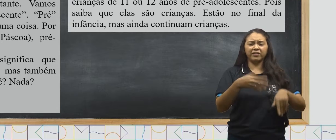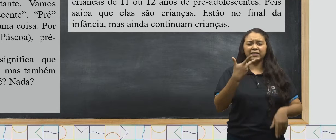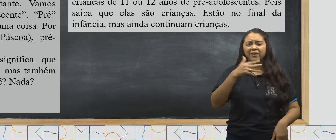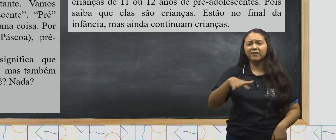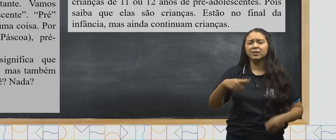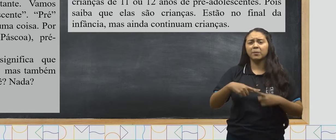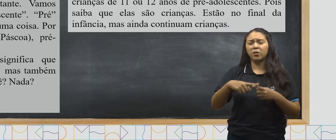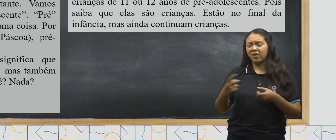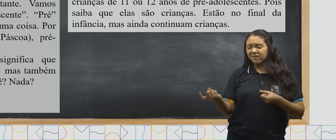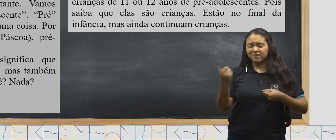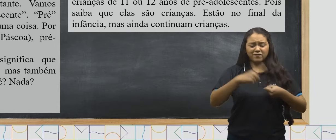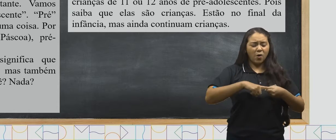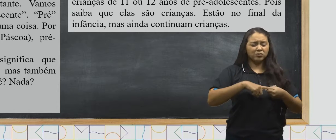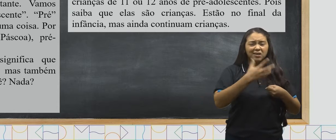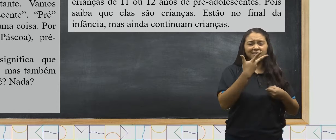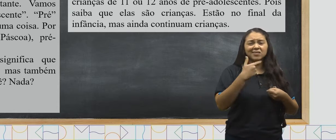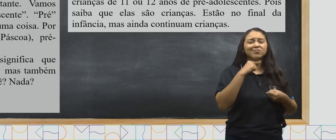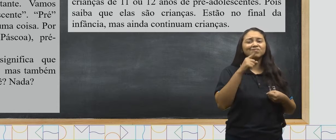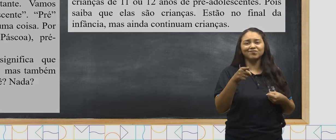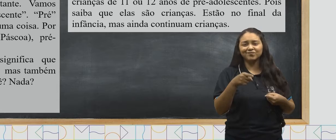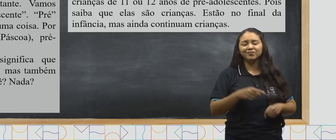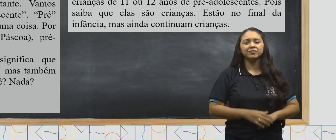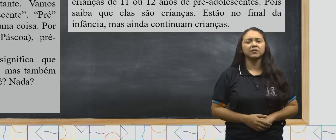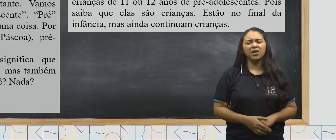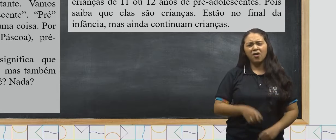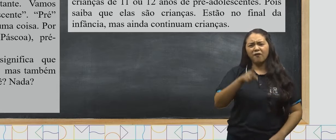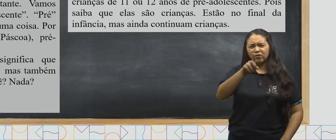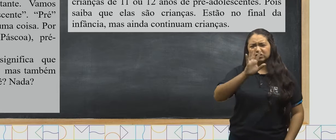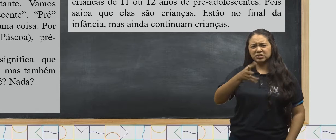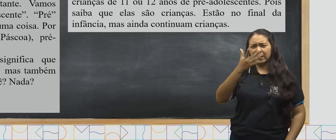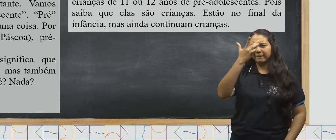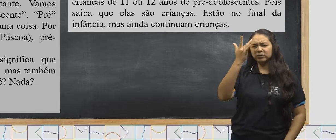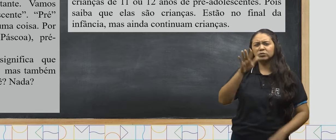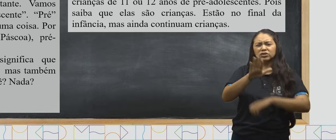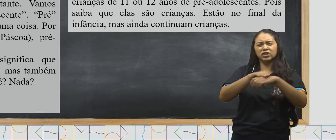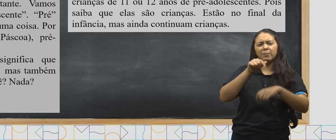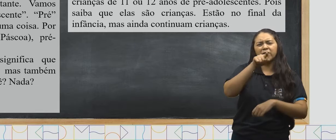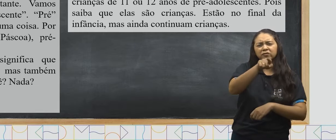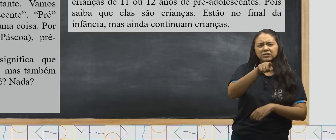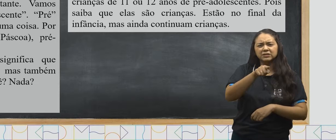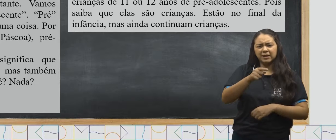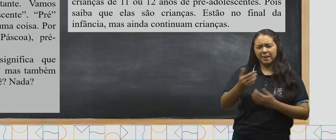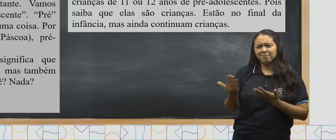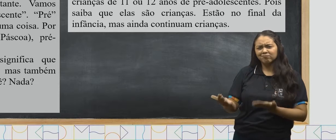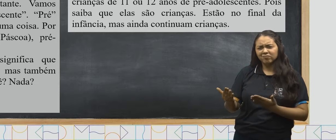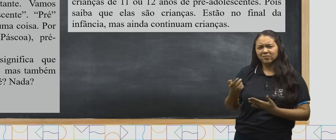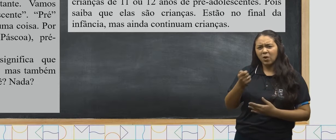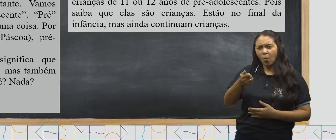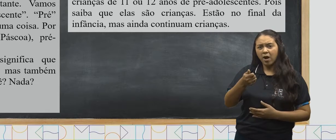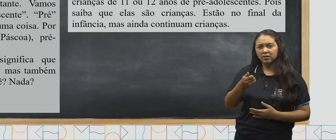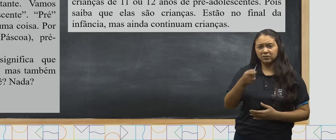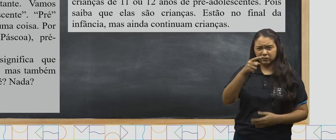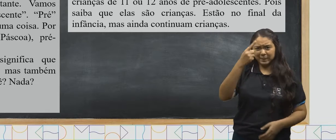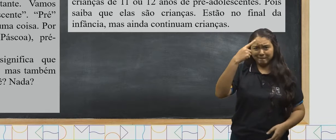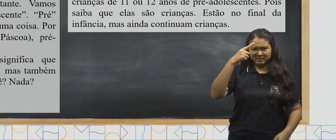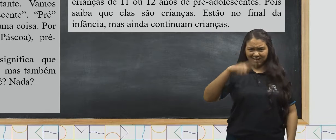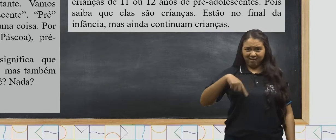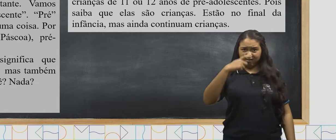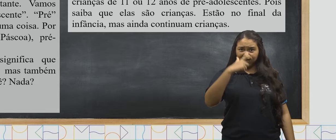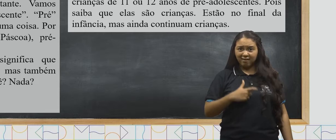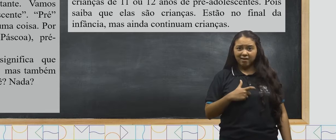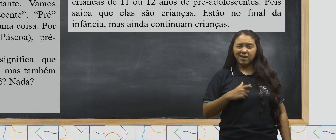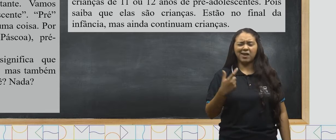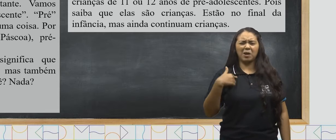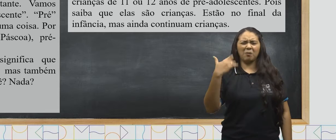volta nunca mais. Você já foi chamado de pré-adolescente? Pensa que é um deles? Eu acho a